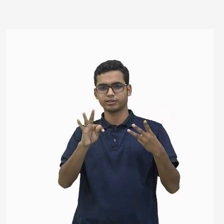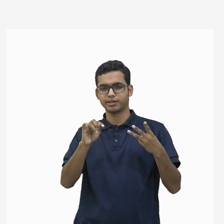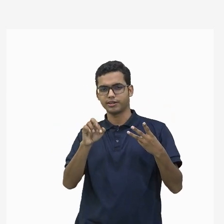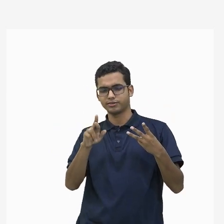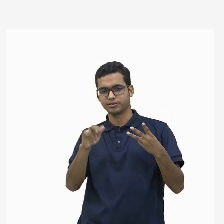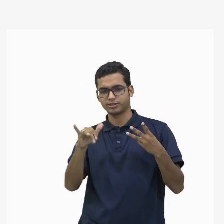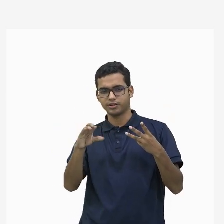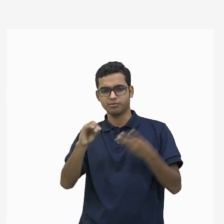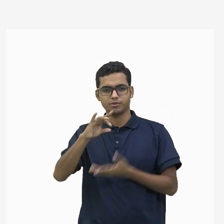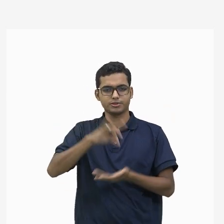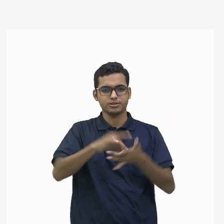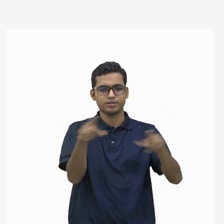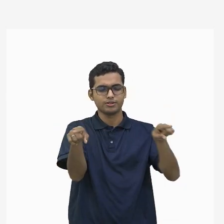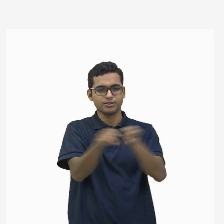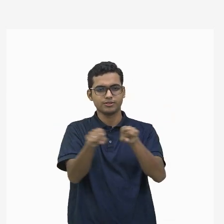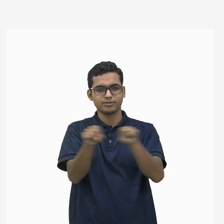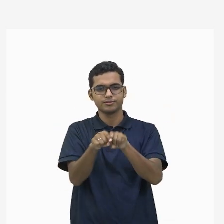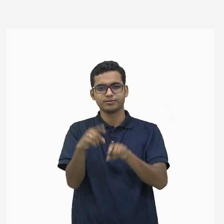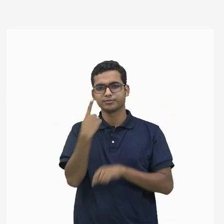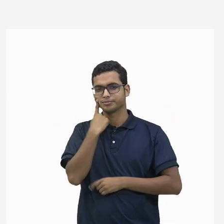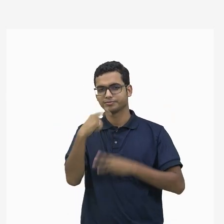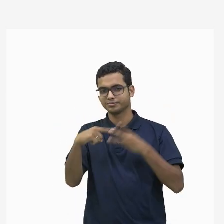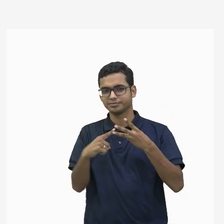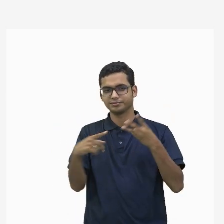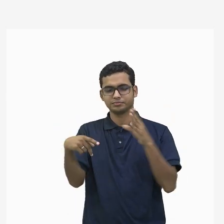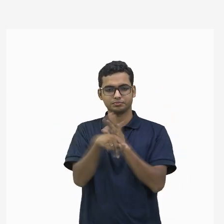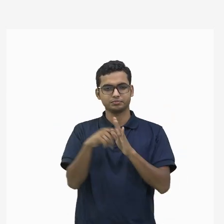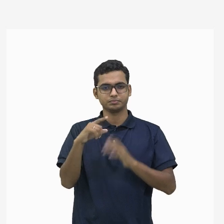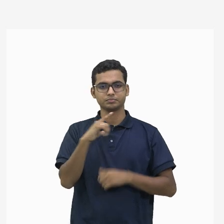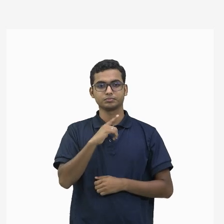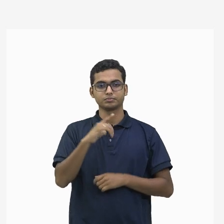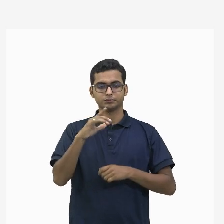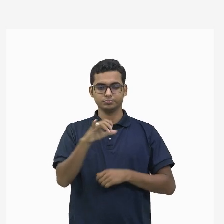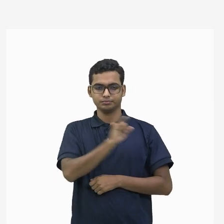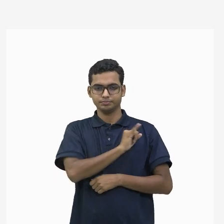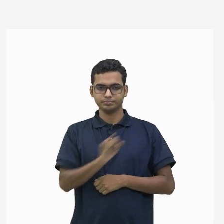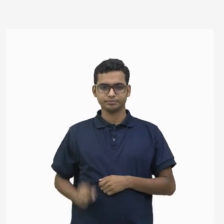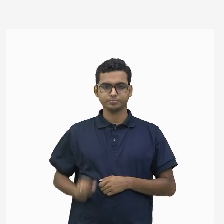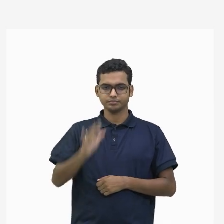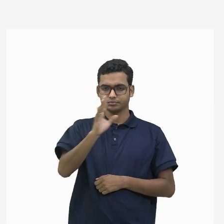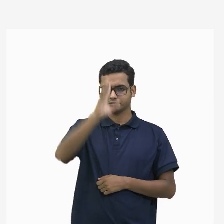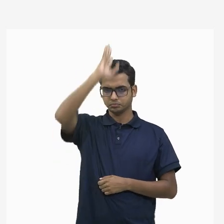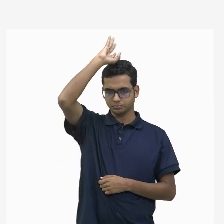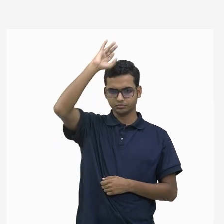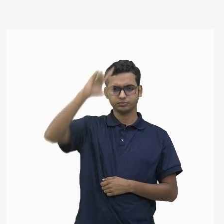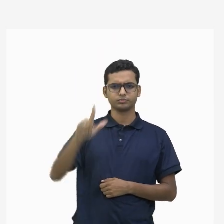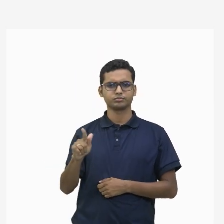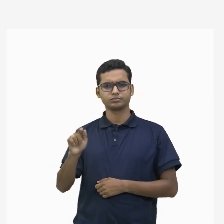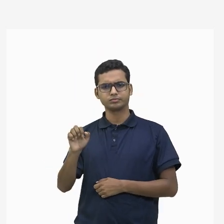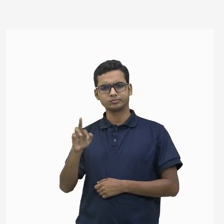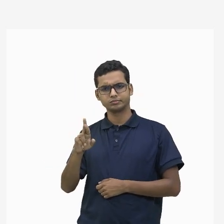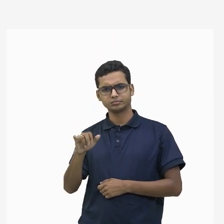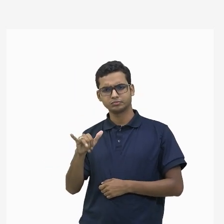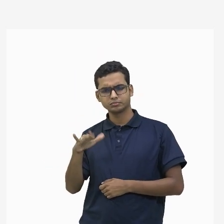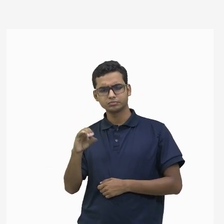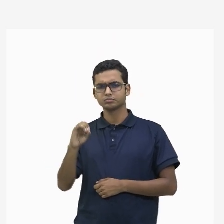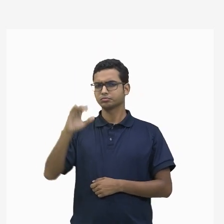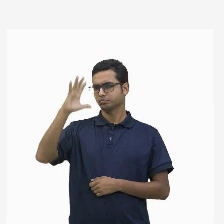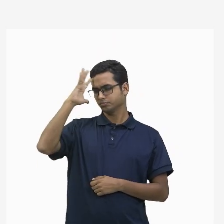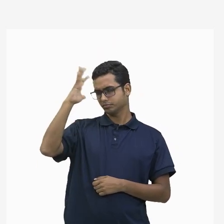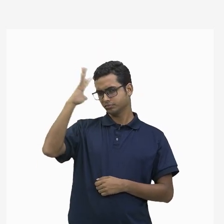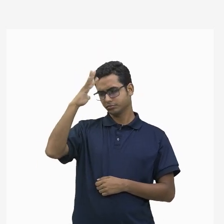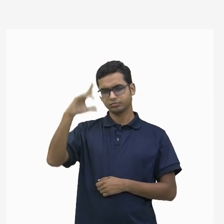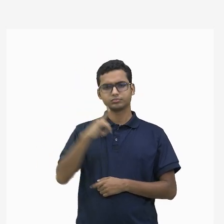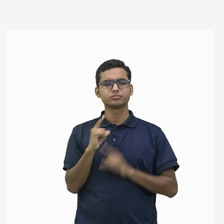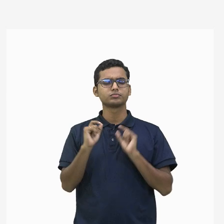do Sacro Império Romano Germânico. E, na verdade, o que o Carlos Magno ele queria? Ele sonhava em ter o